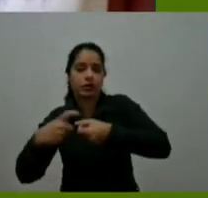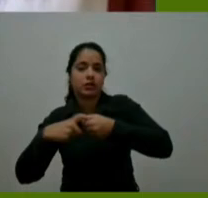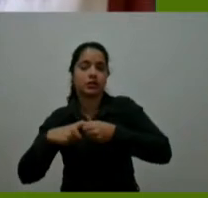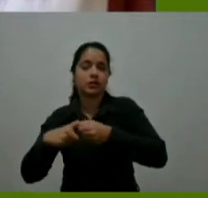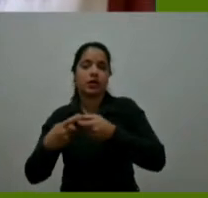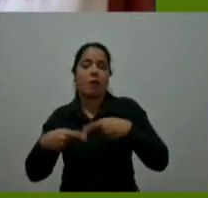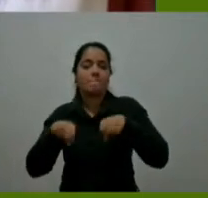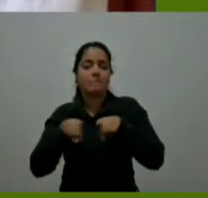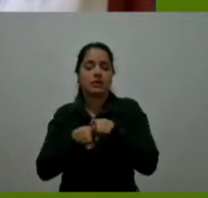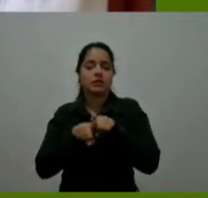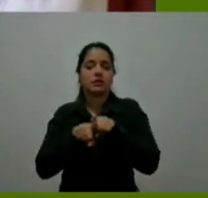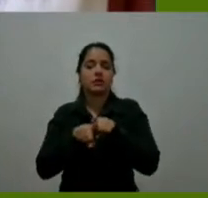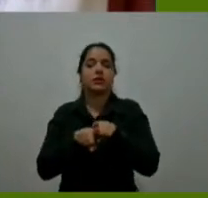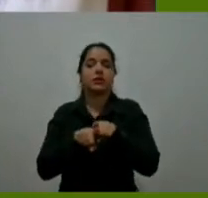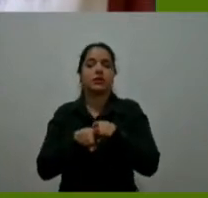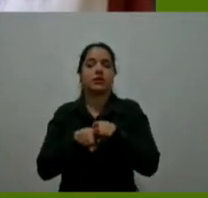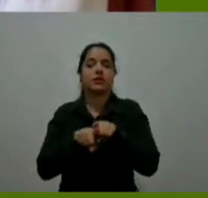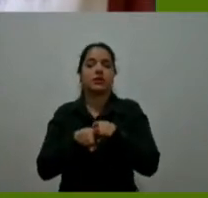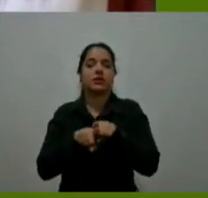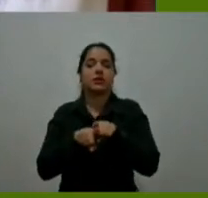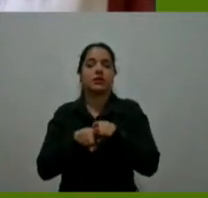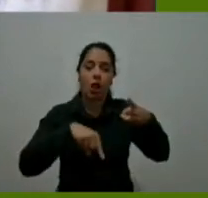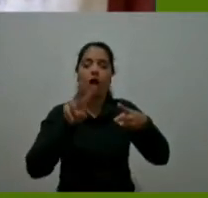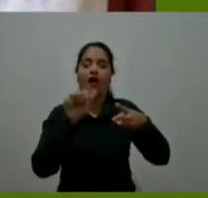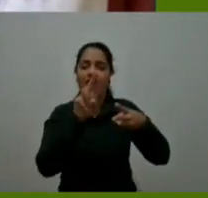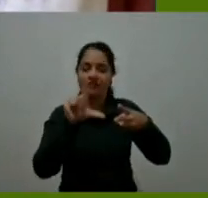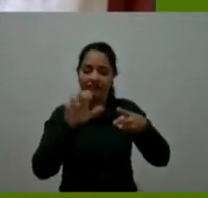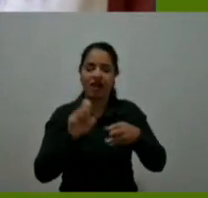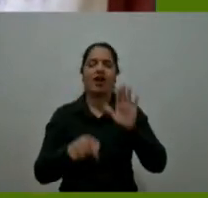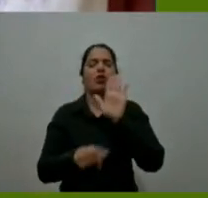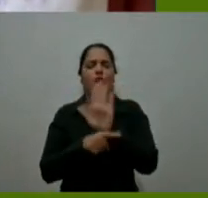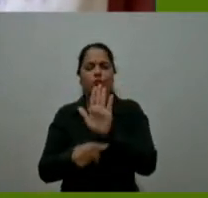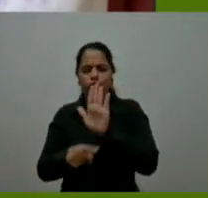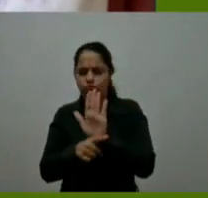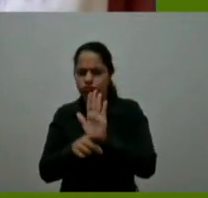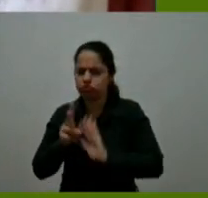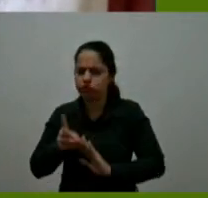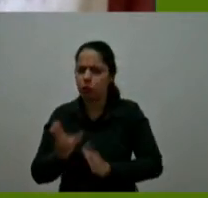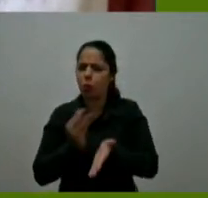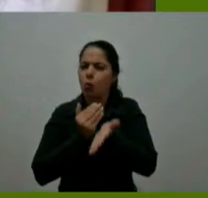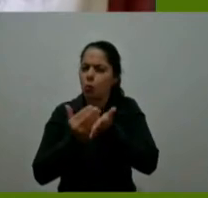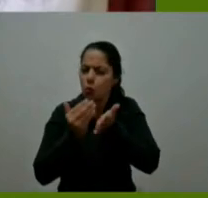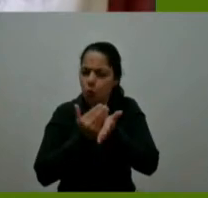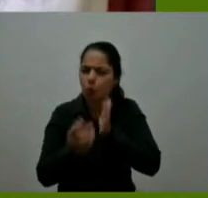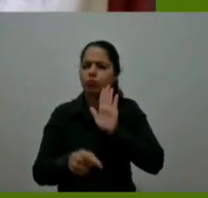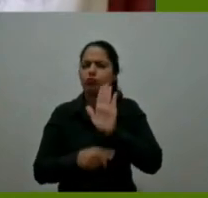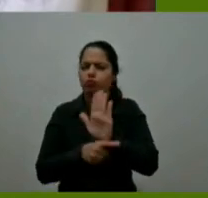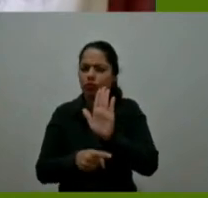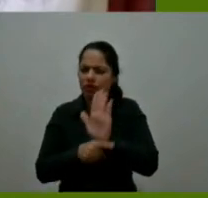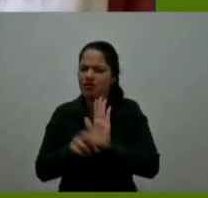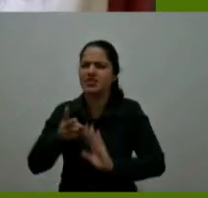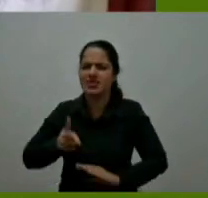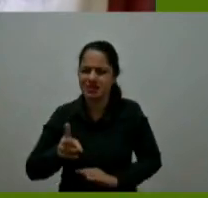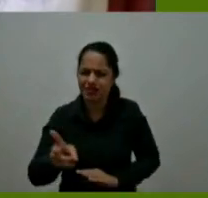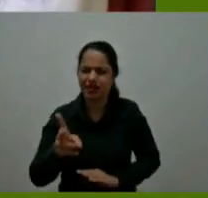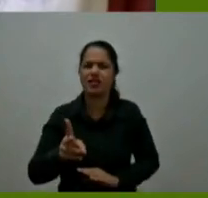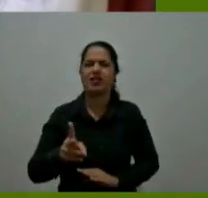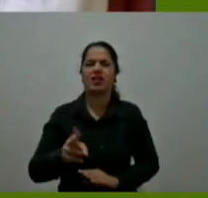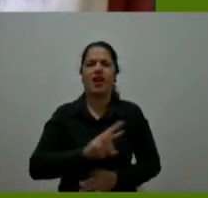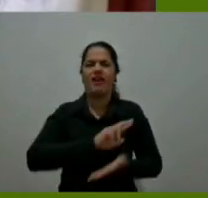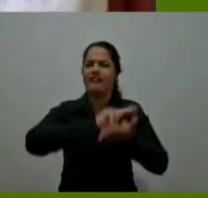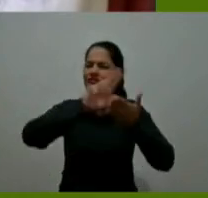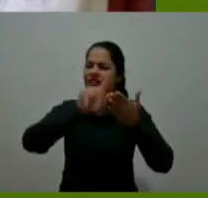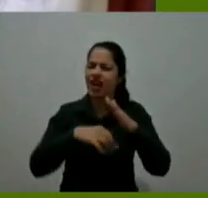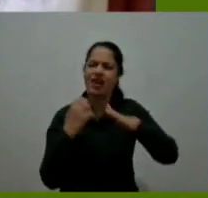A ArcelorMittal sempre foi um grande parceiro nosso, e outras empresas brasileiras e